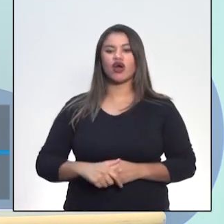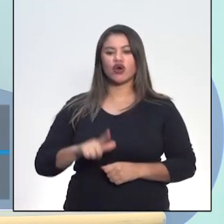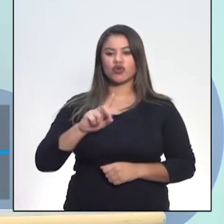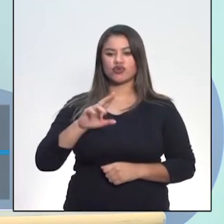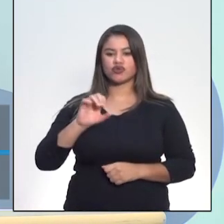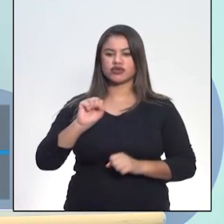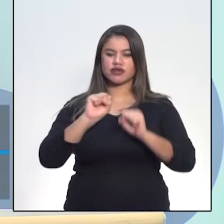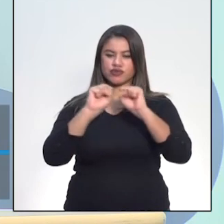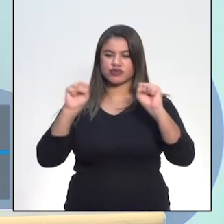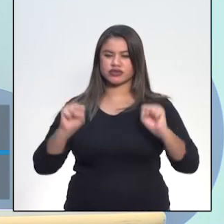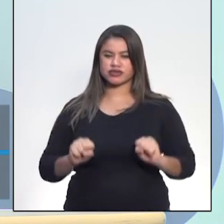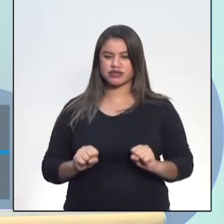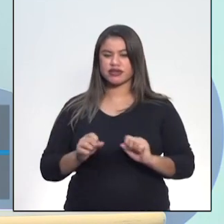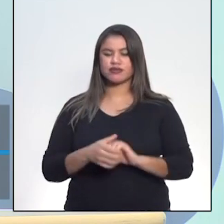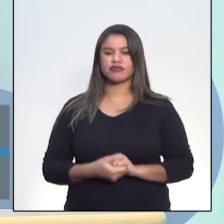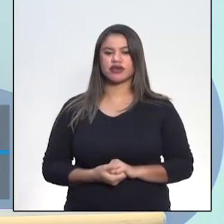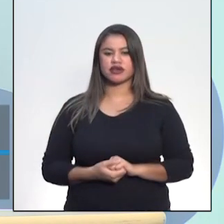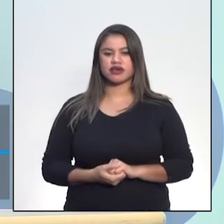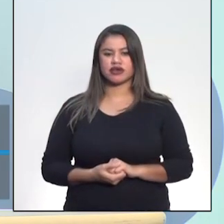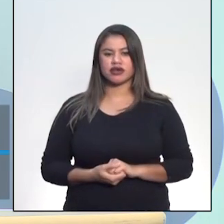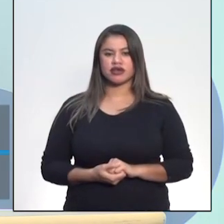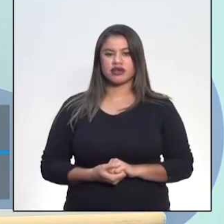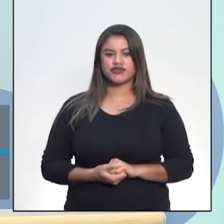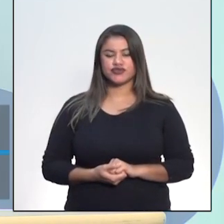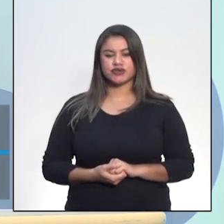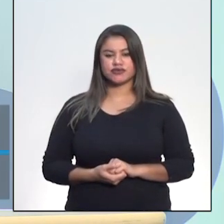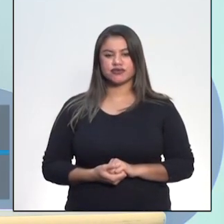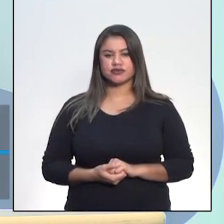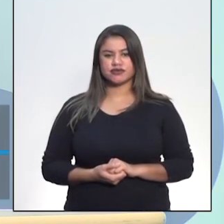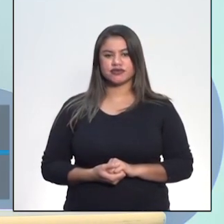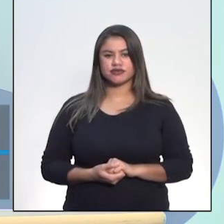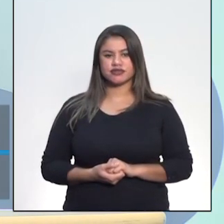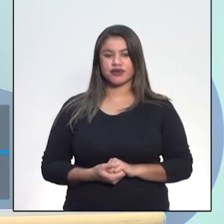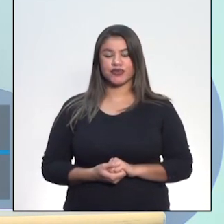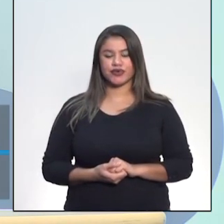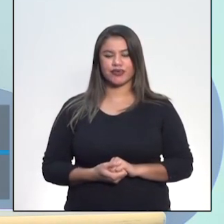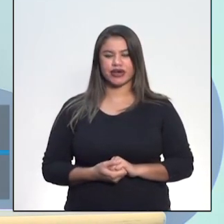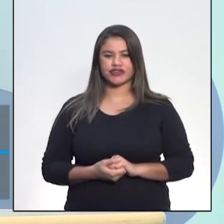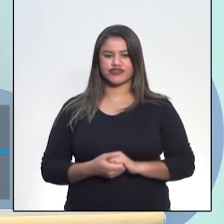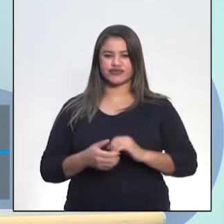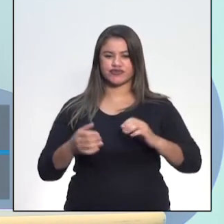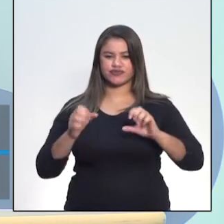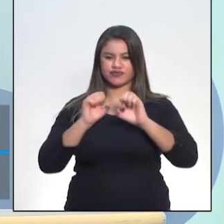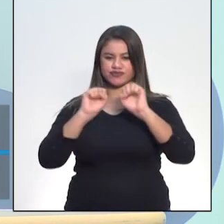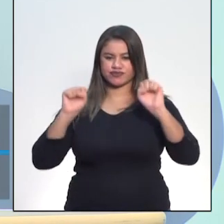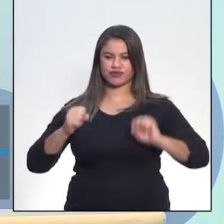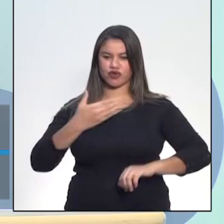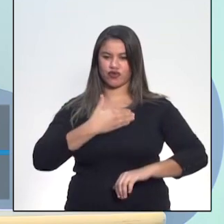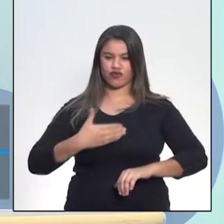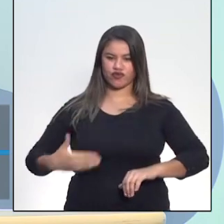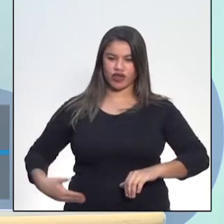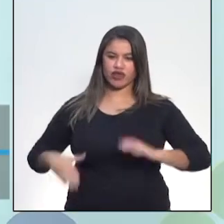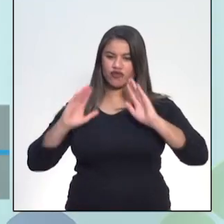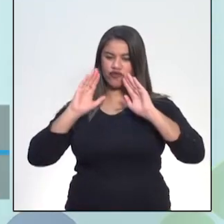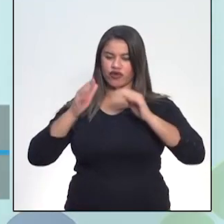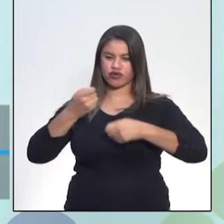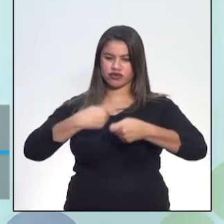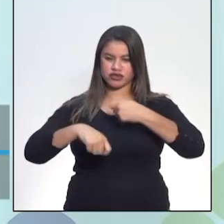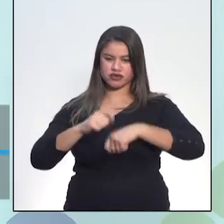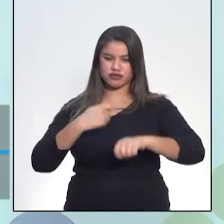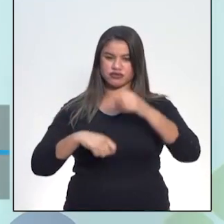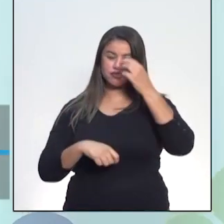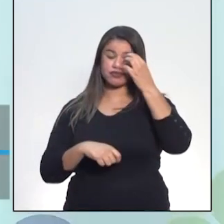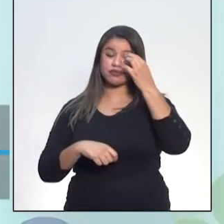sistema. A Letícia completa, que é o sistema de governo que foca na economia. Excelentes respostas.